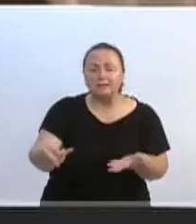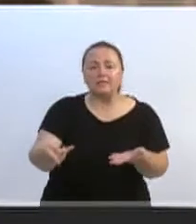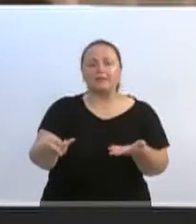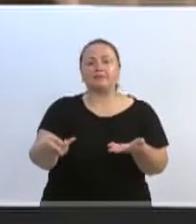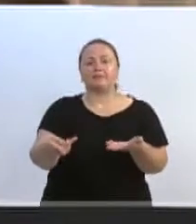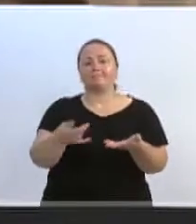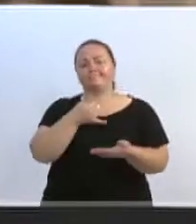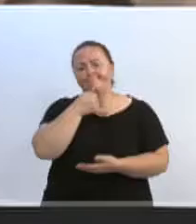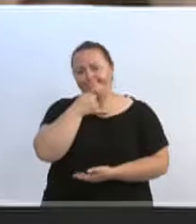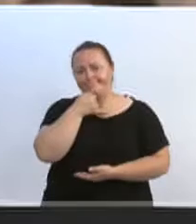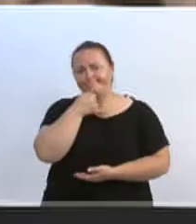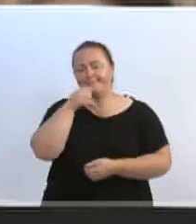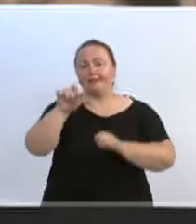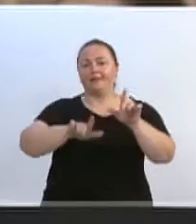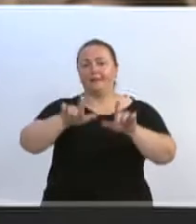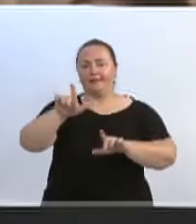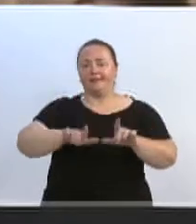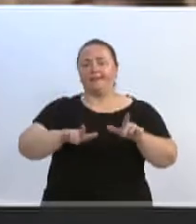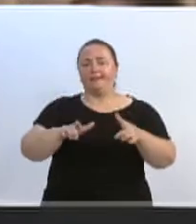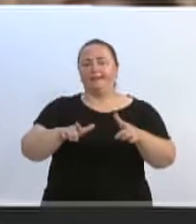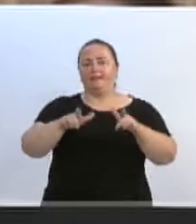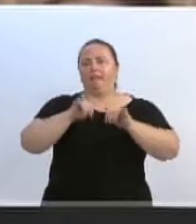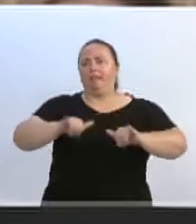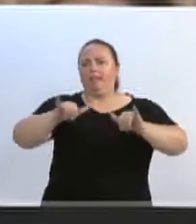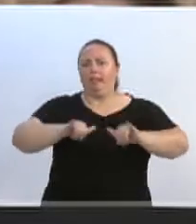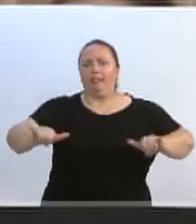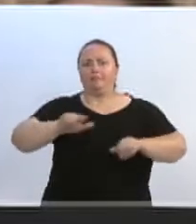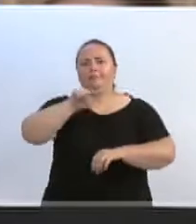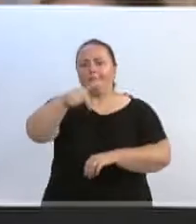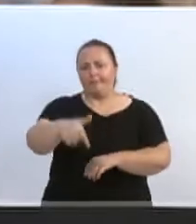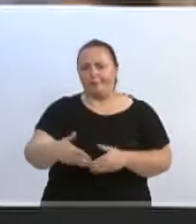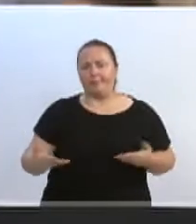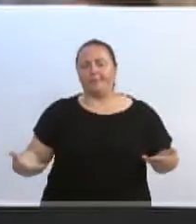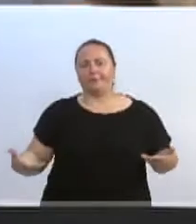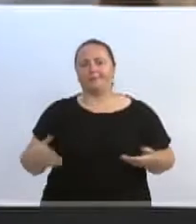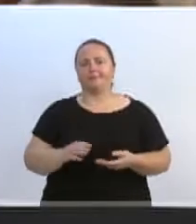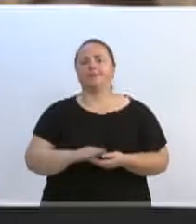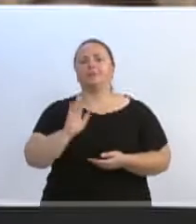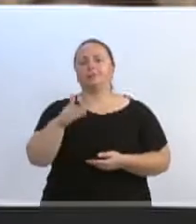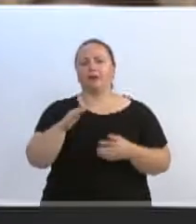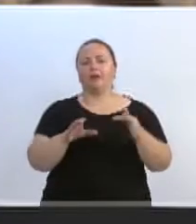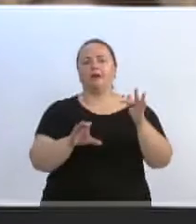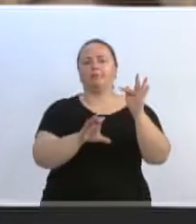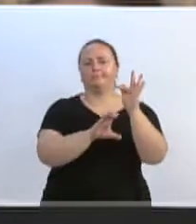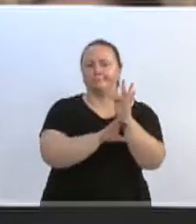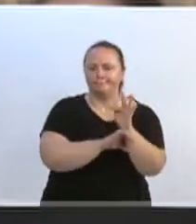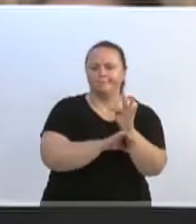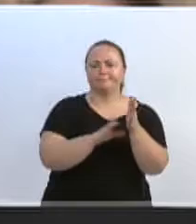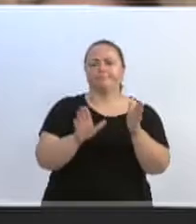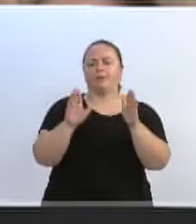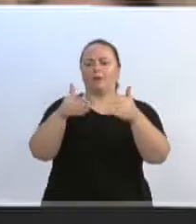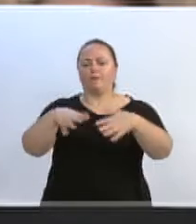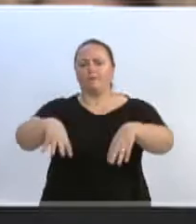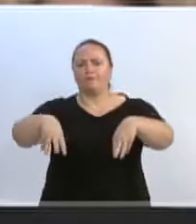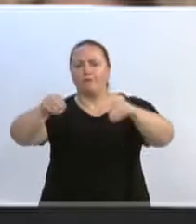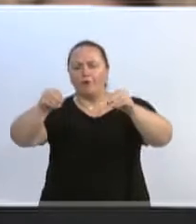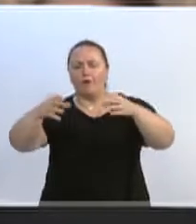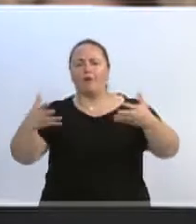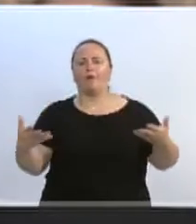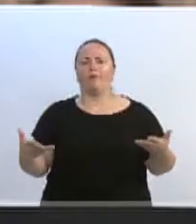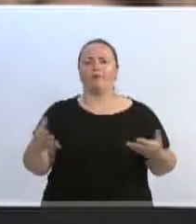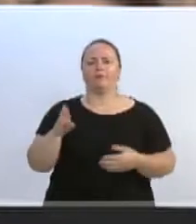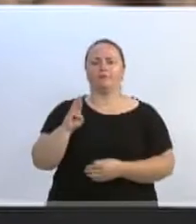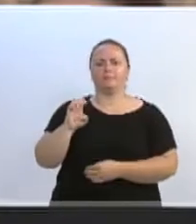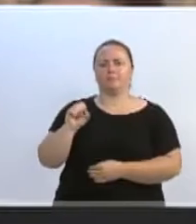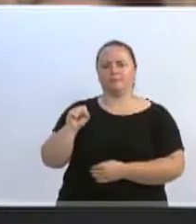ao qual está sendo visitado, que nem o fórum, que nem foi aqui a Fundação Cultural, até me crucificaram por esse fator, como é o BESC, no